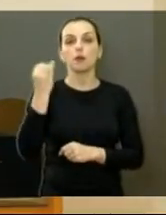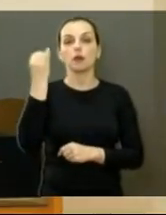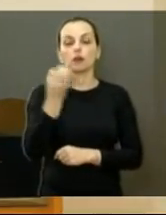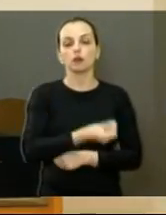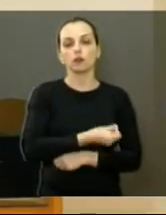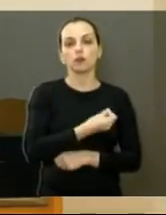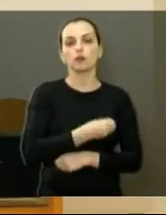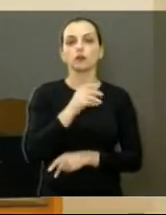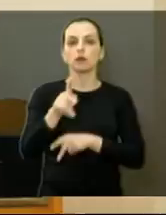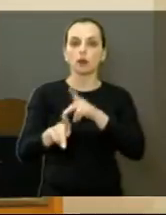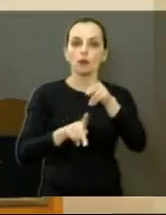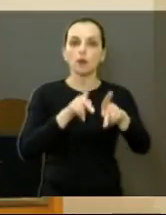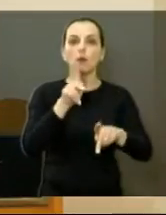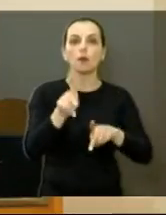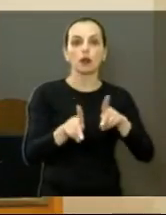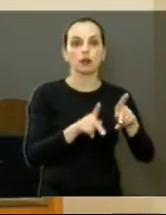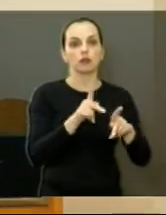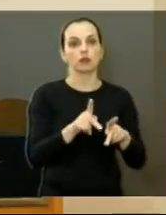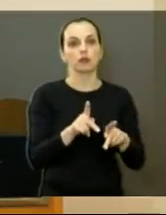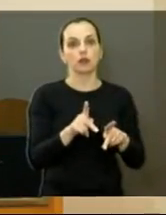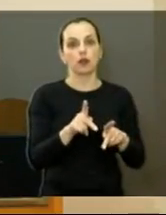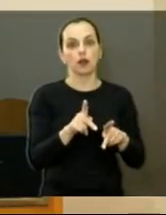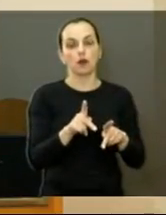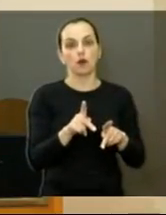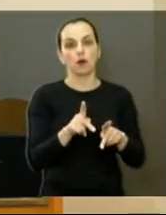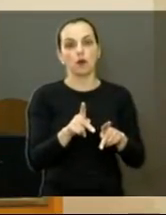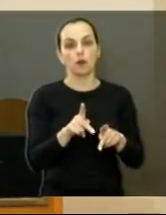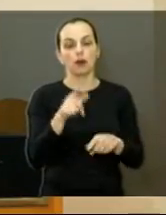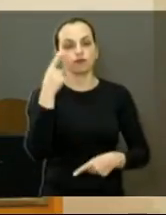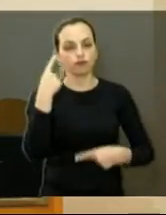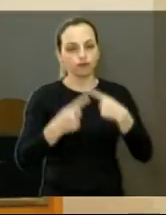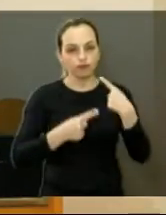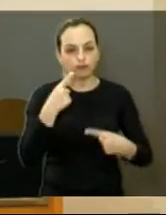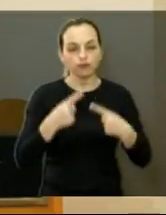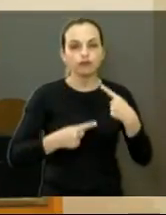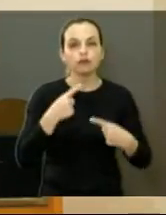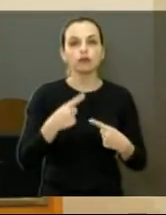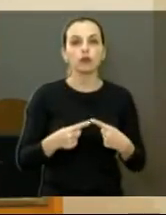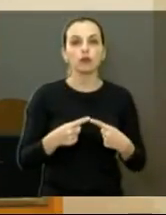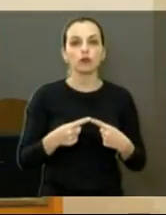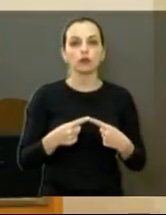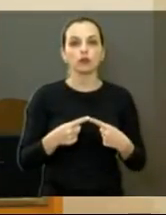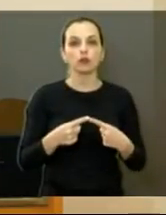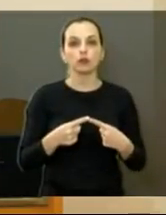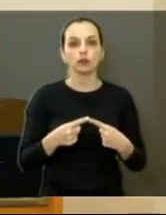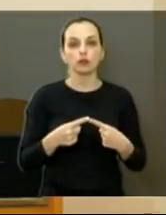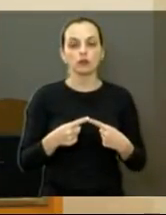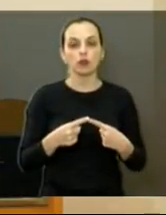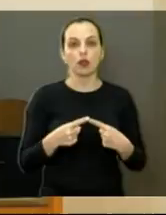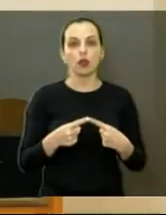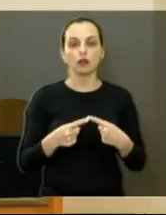para que possamos aí junto discutir essa questão e avançarmos